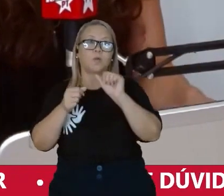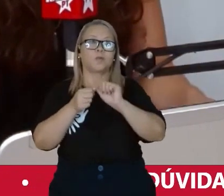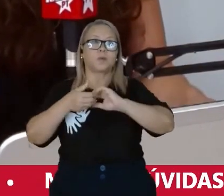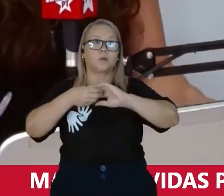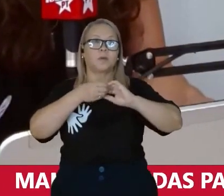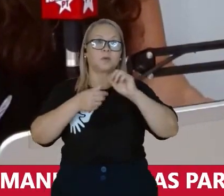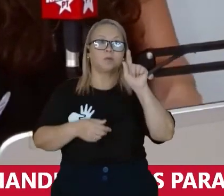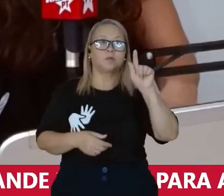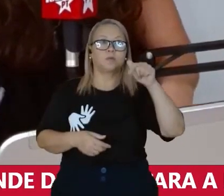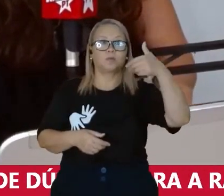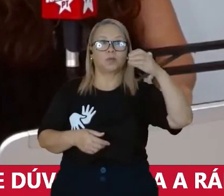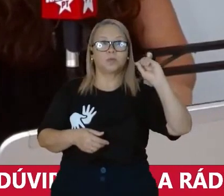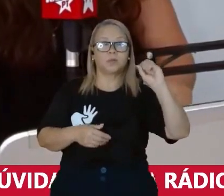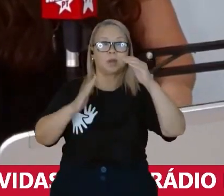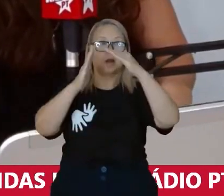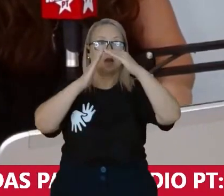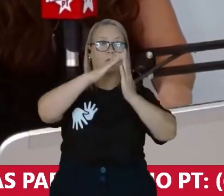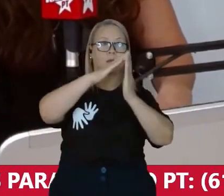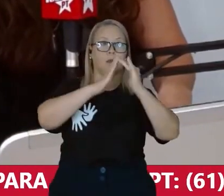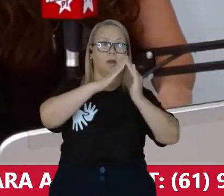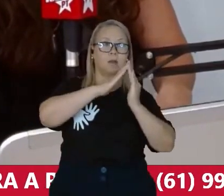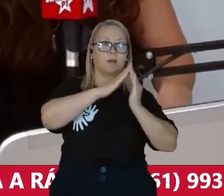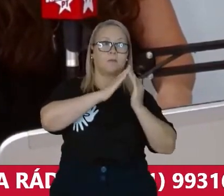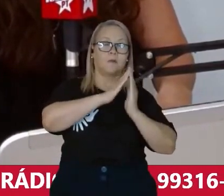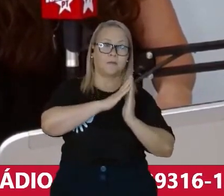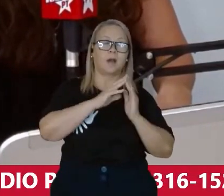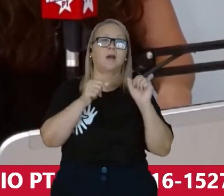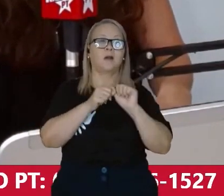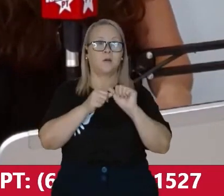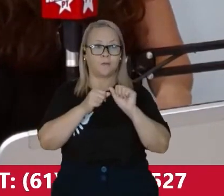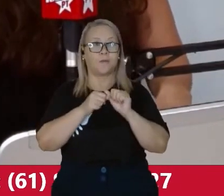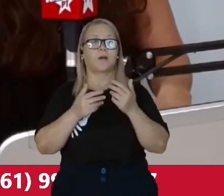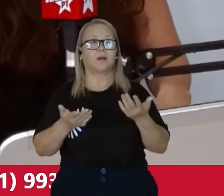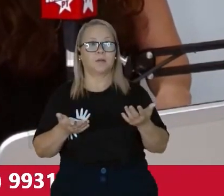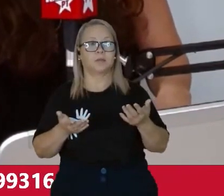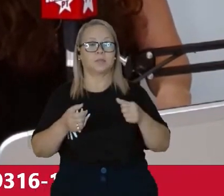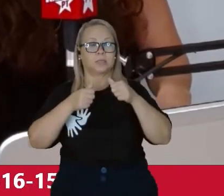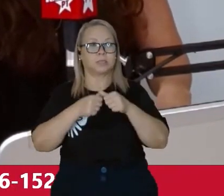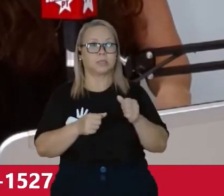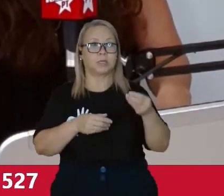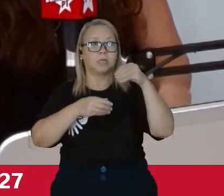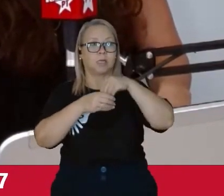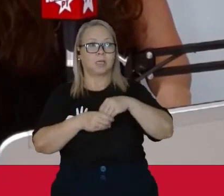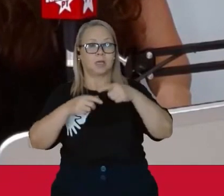das favelas. Eu soube disso também, Luiz Felipe Peralta. Isso é muito importante, porque eles estão adentrando